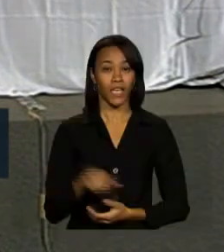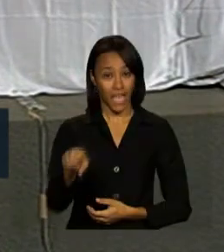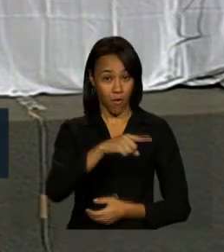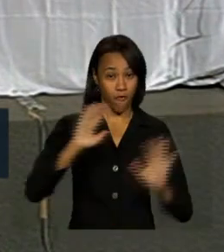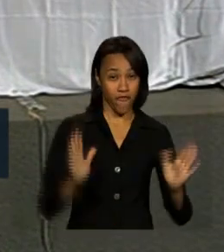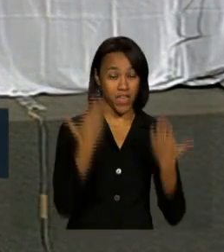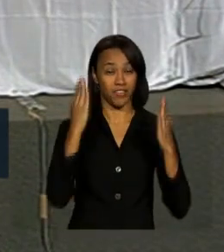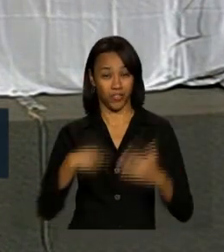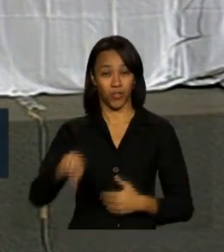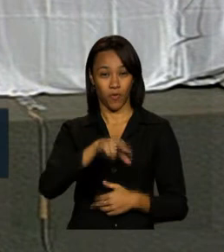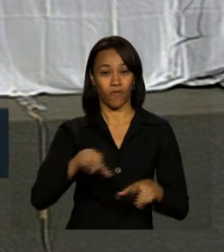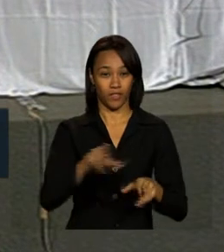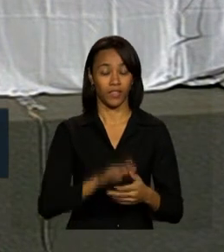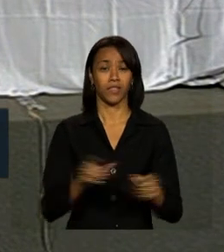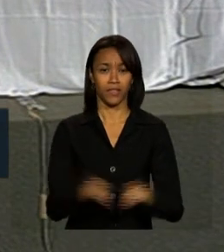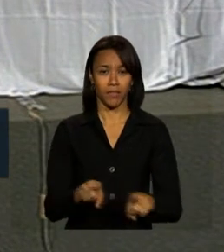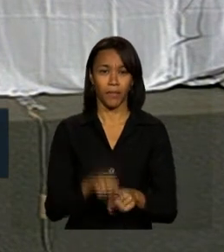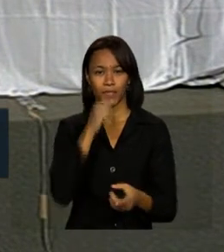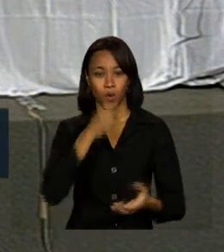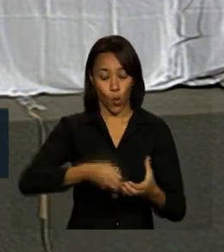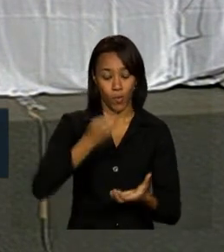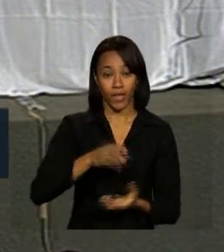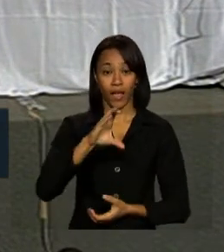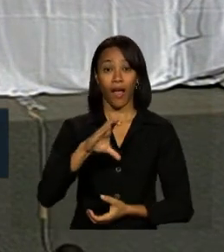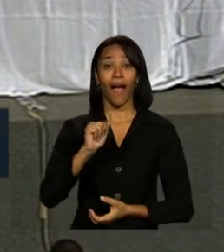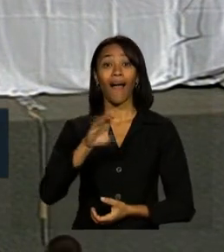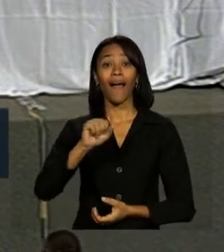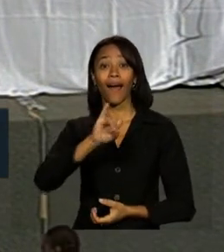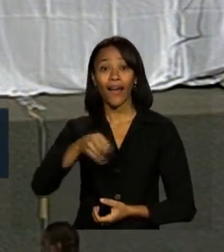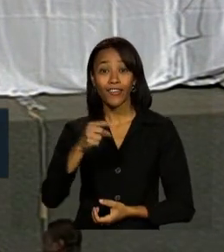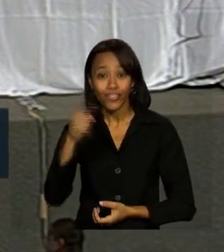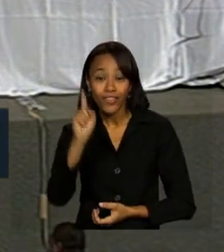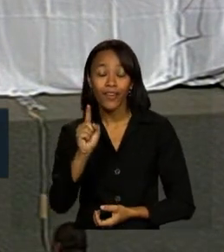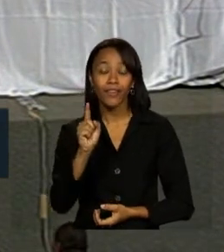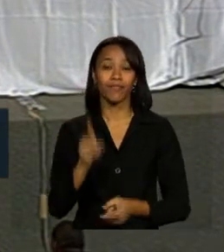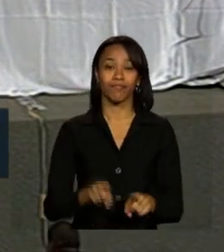farofa com vocês, acarajé com vocês todos os dias,